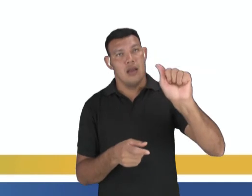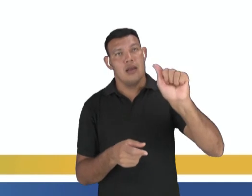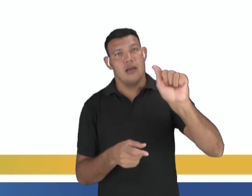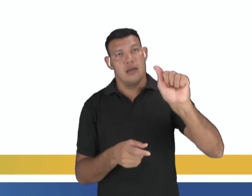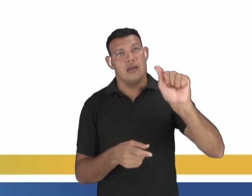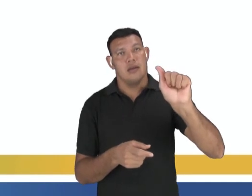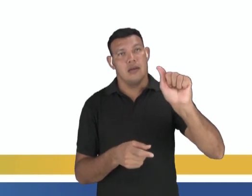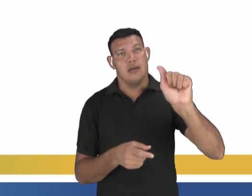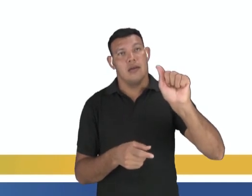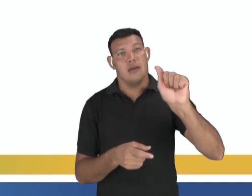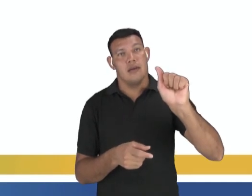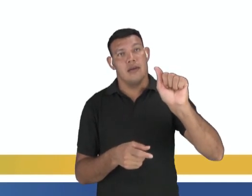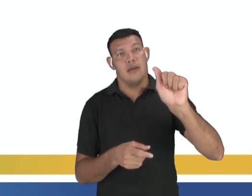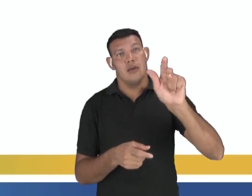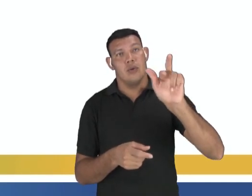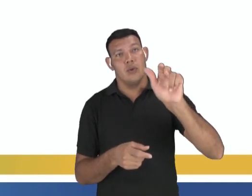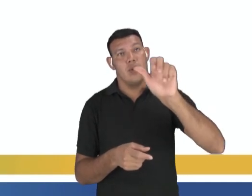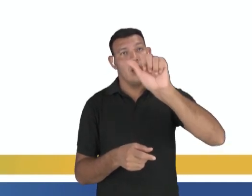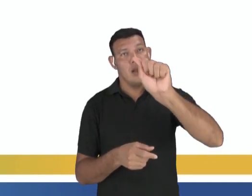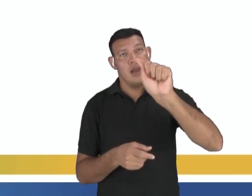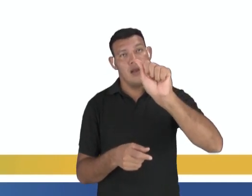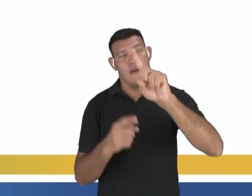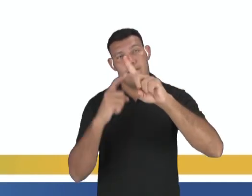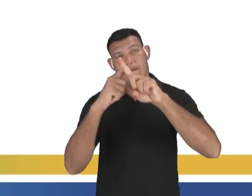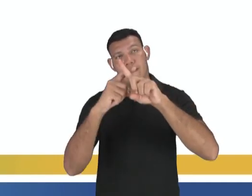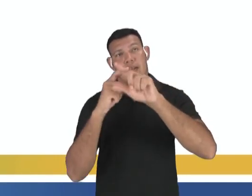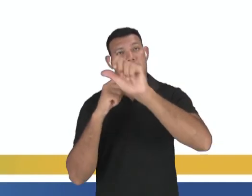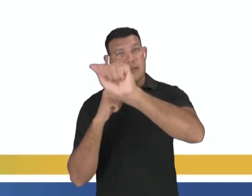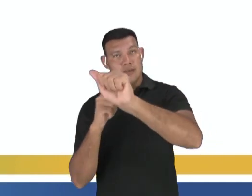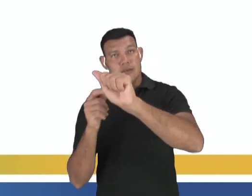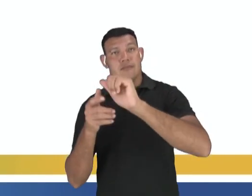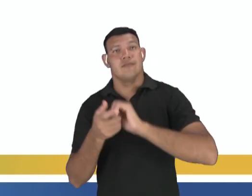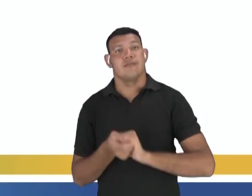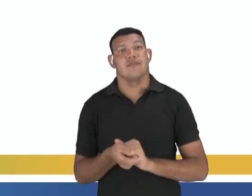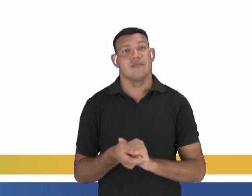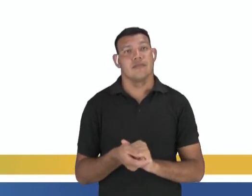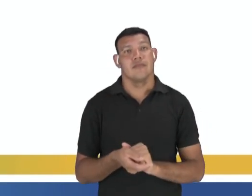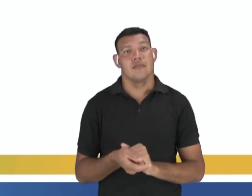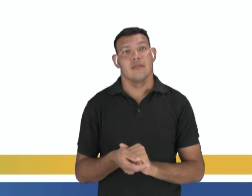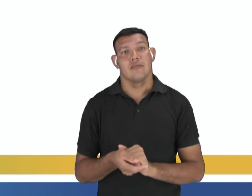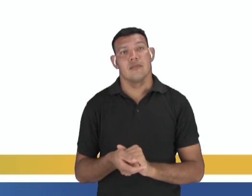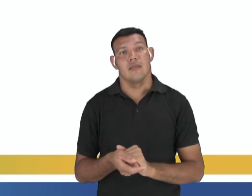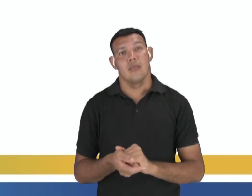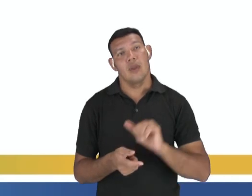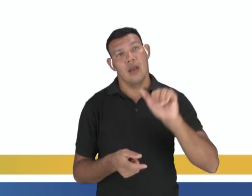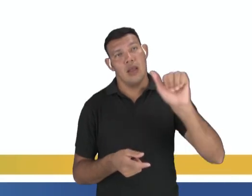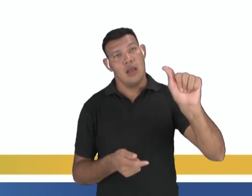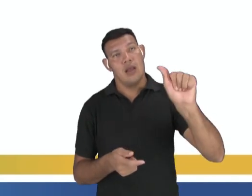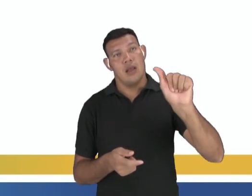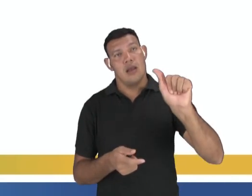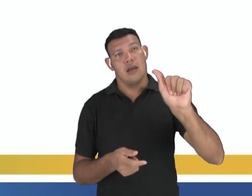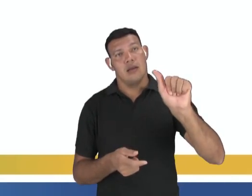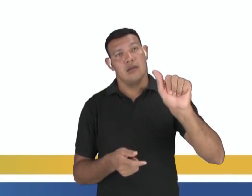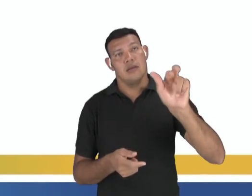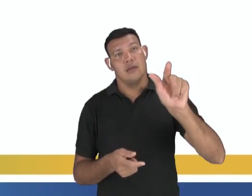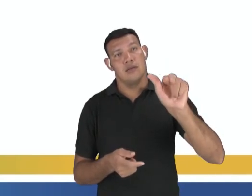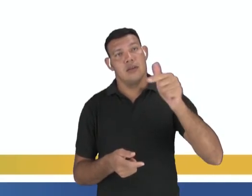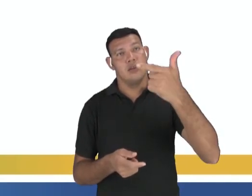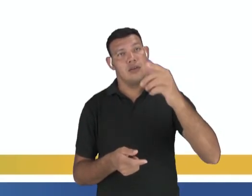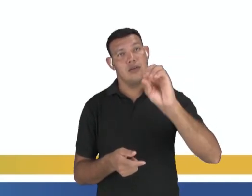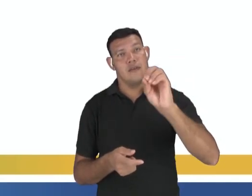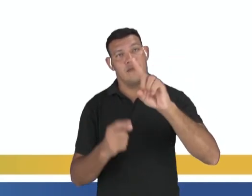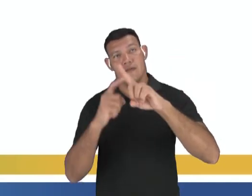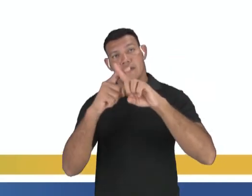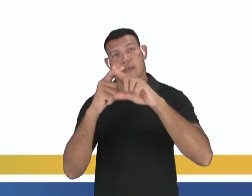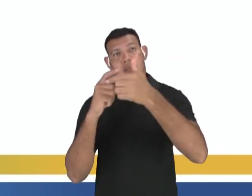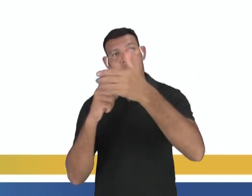basta fazer, né, o quadrado da medida de seu lado. Então nós vamos ter que o